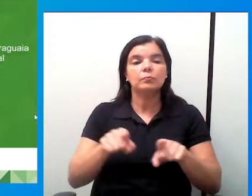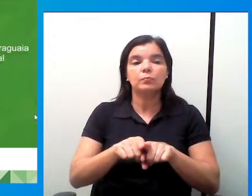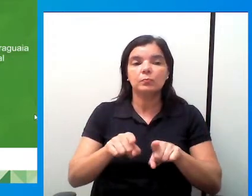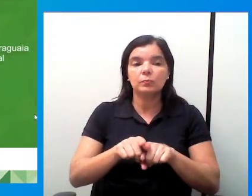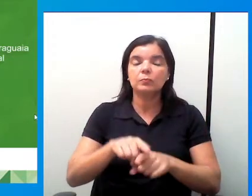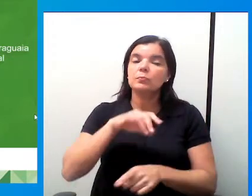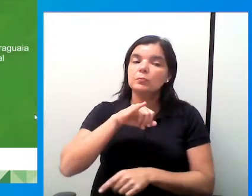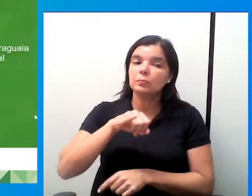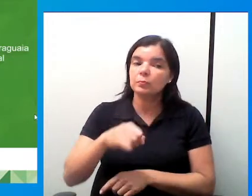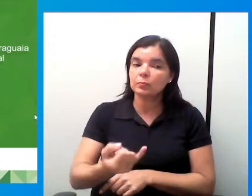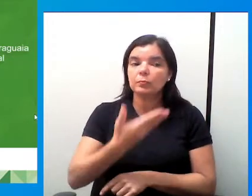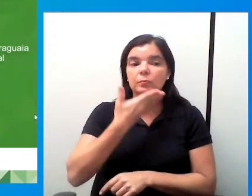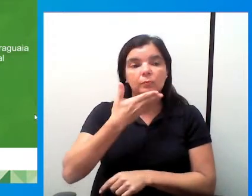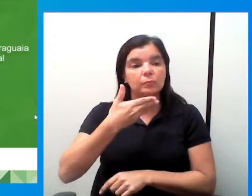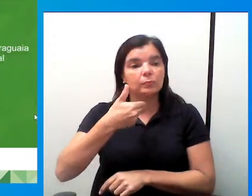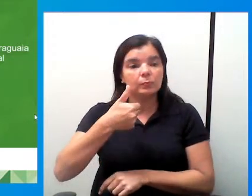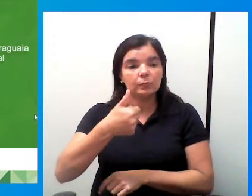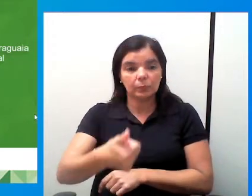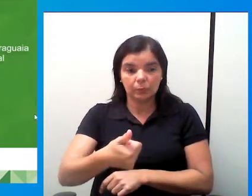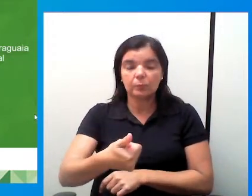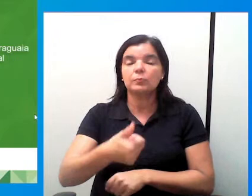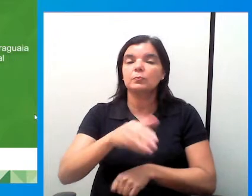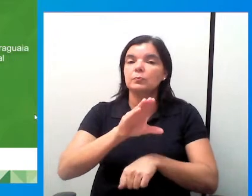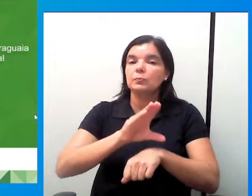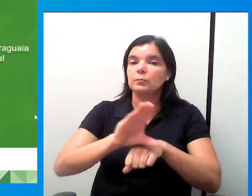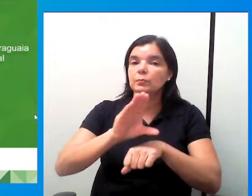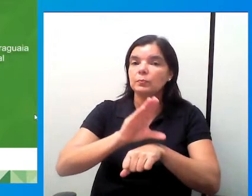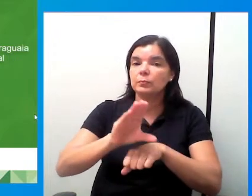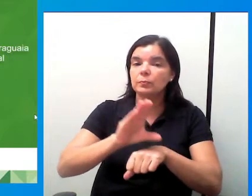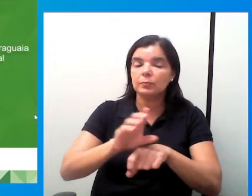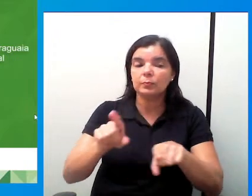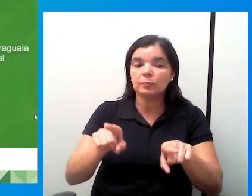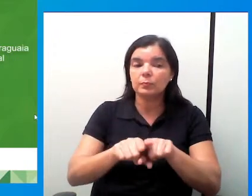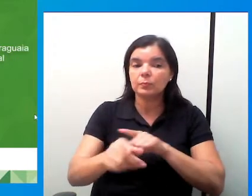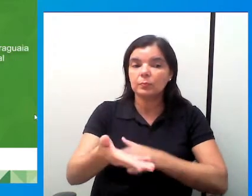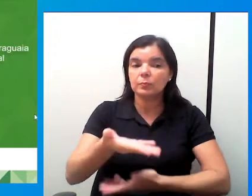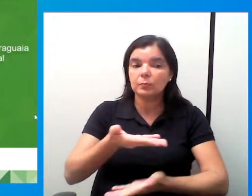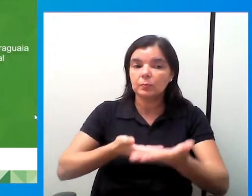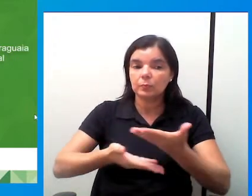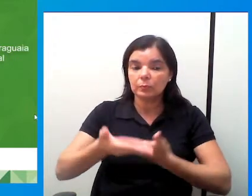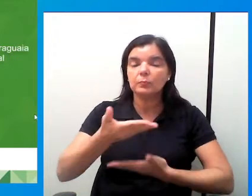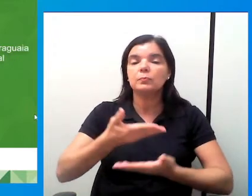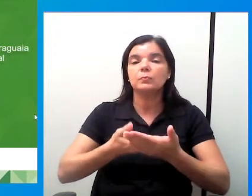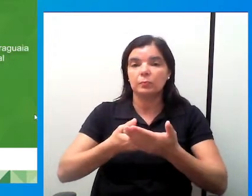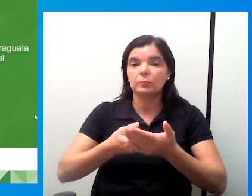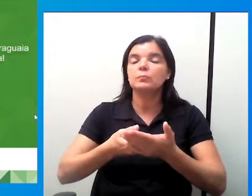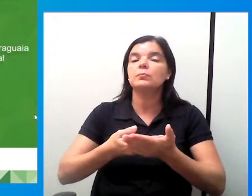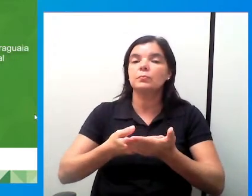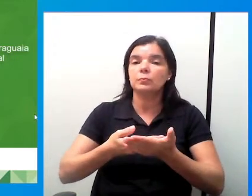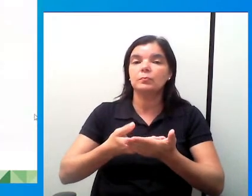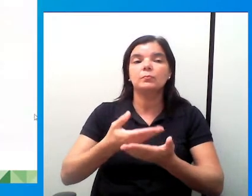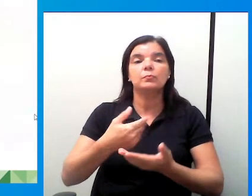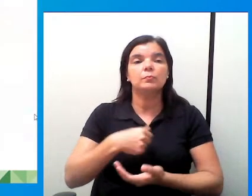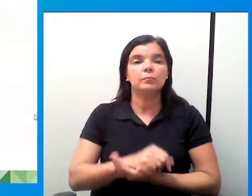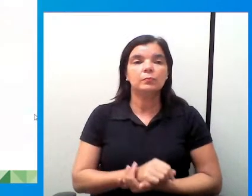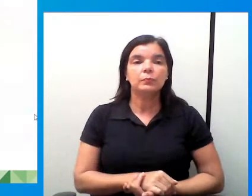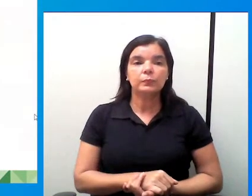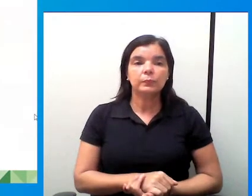nossa oportunidade de melhorar os nossos cursos e essa relação dialógica que o IFPA tem com o nosso